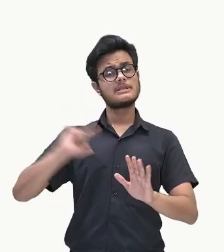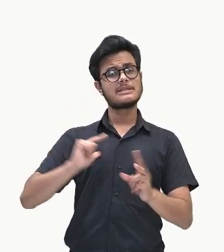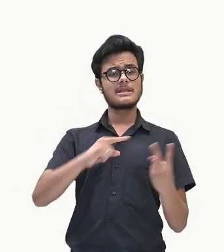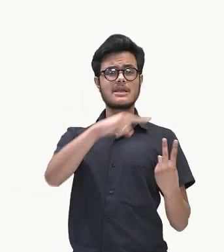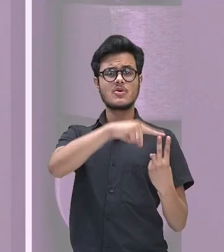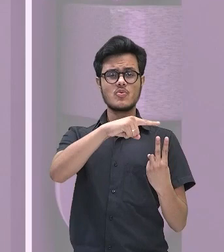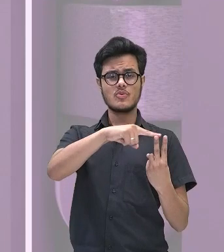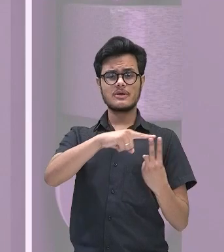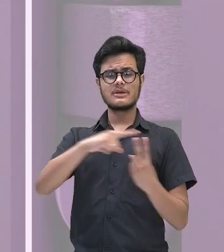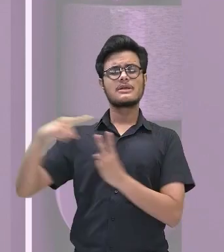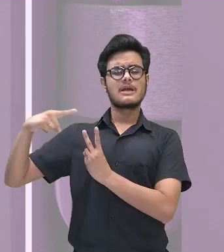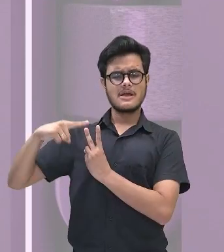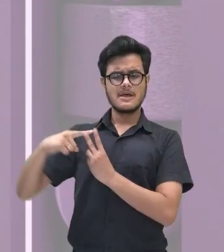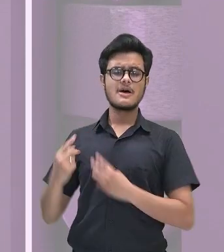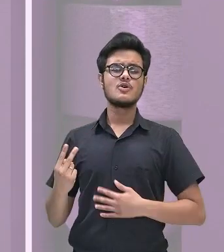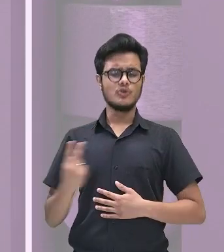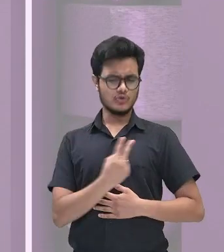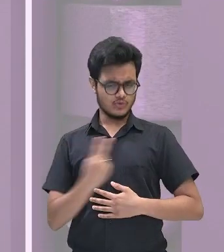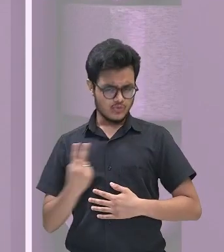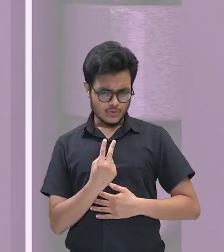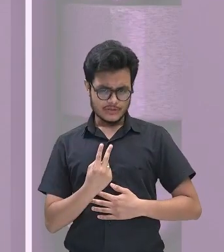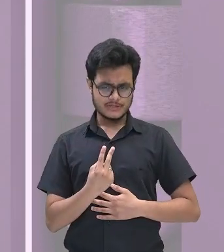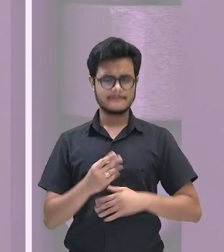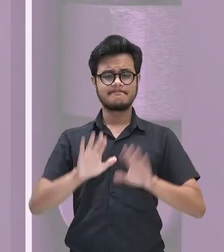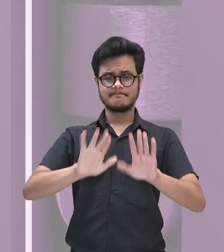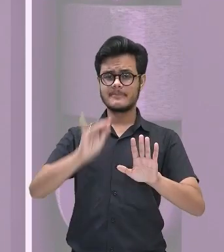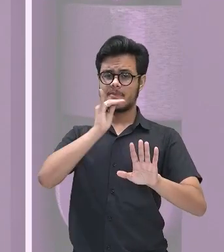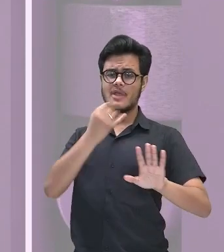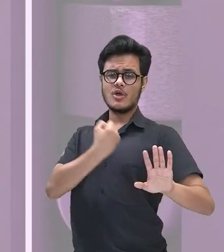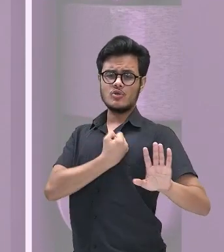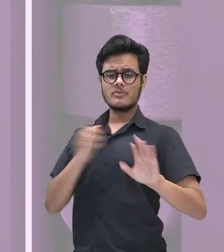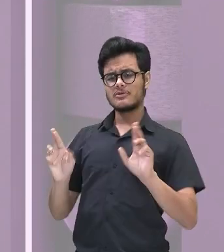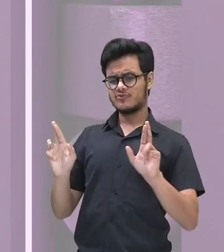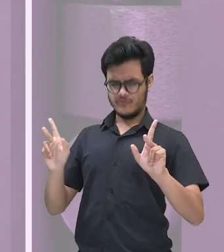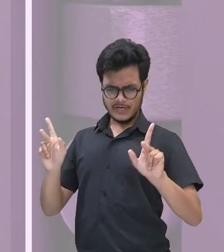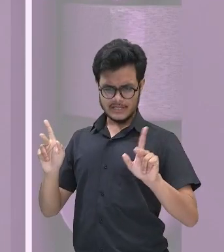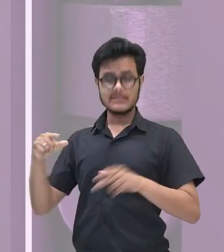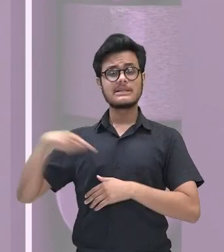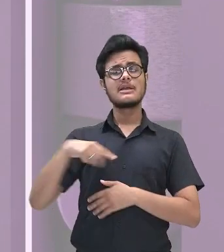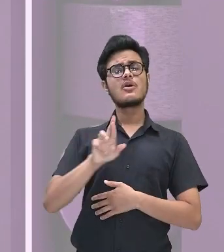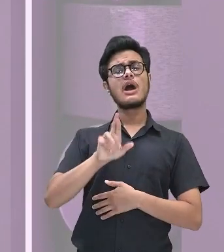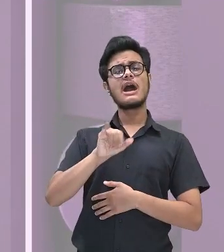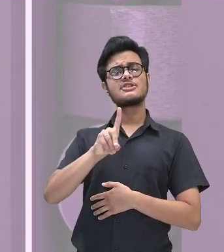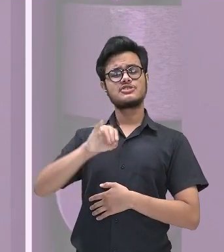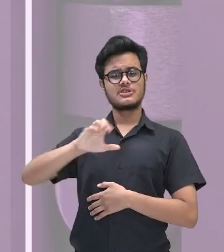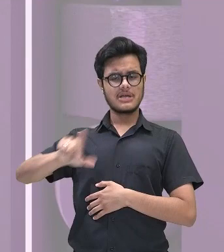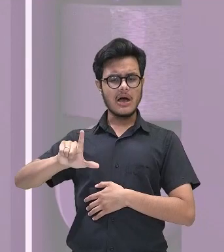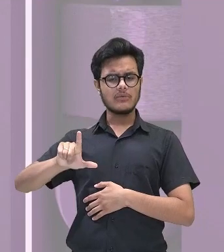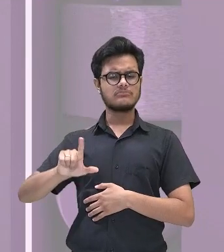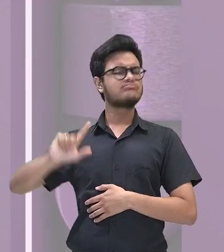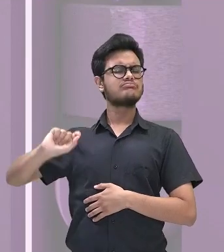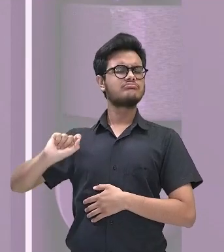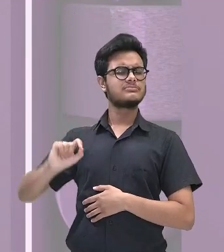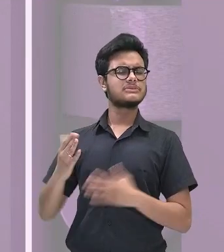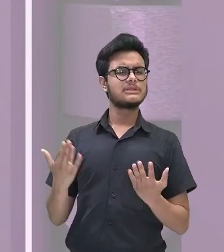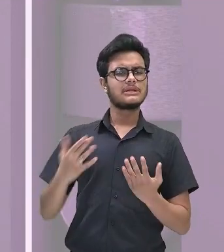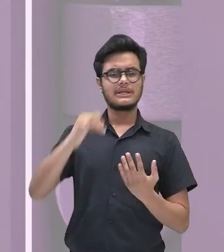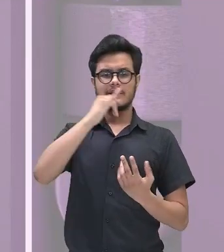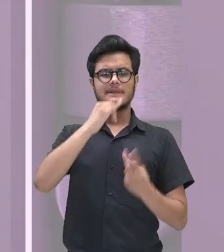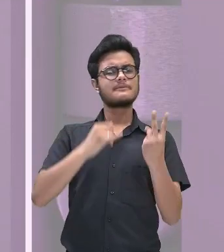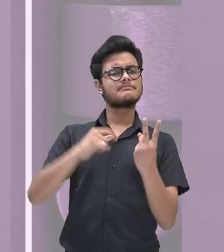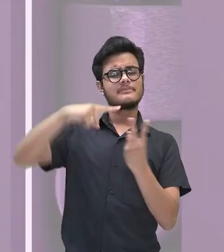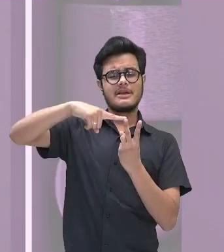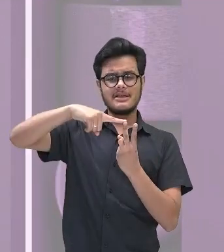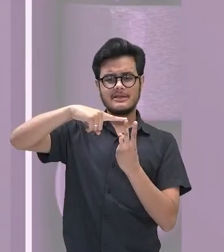temos, dentro de uma raiz quadrada não exata, nós temos o radical. Quem é o radical? O radical é aquele símbolozinho de raiz que a